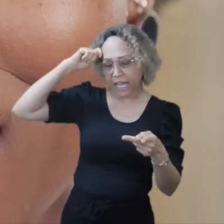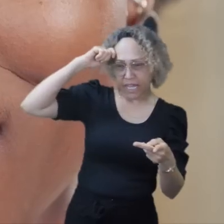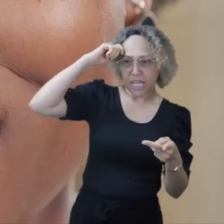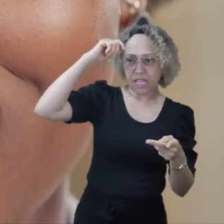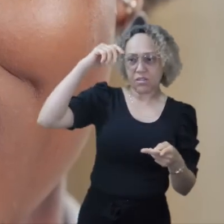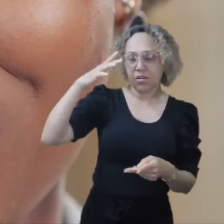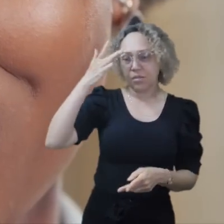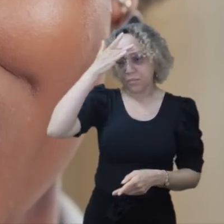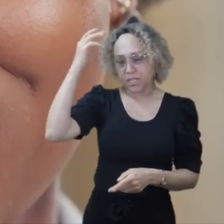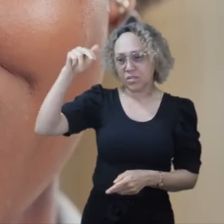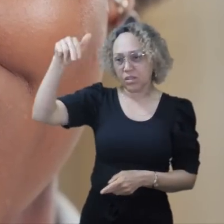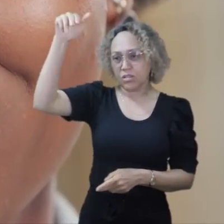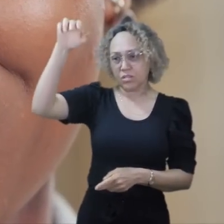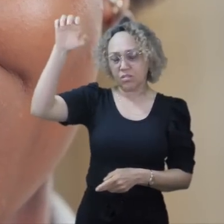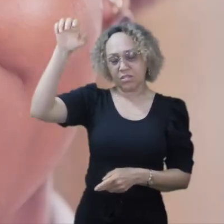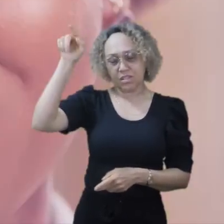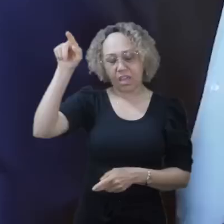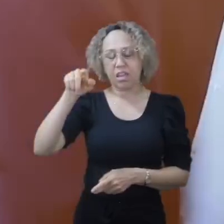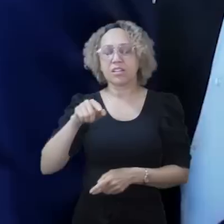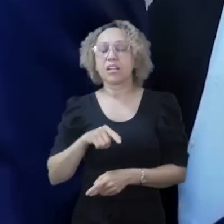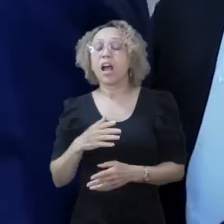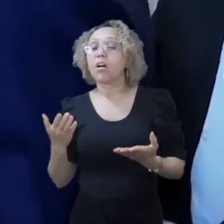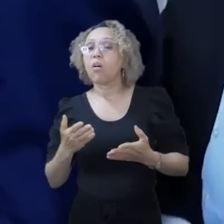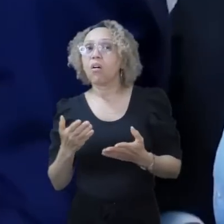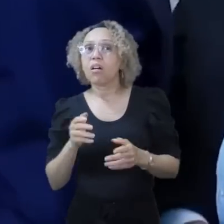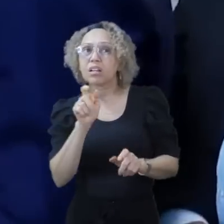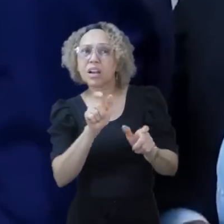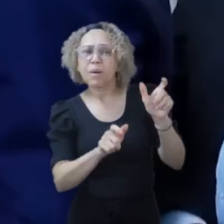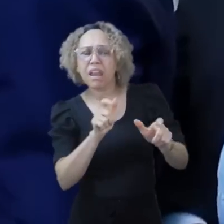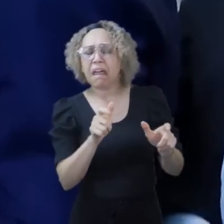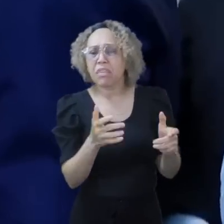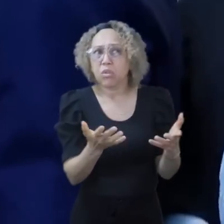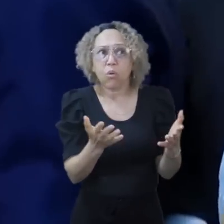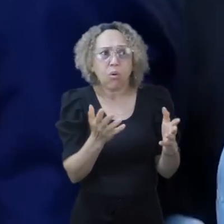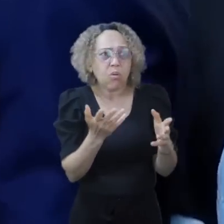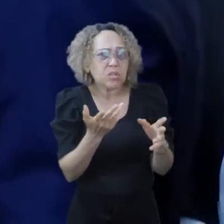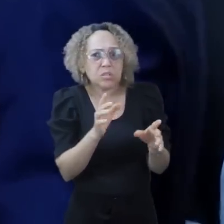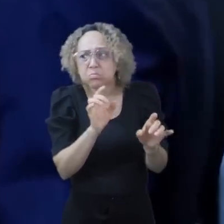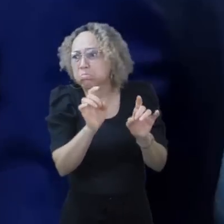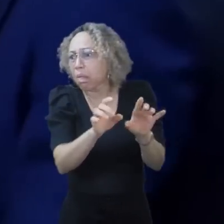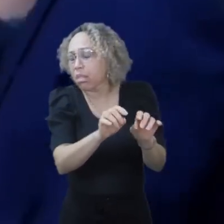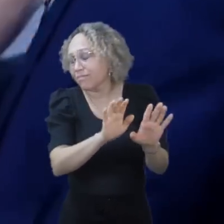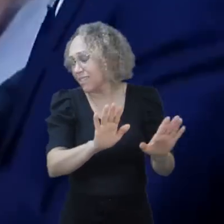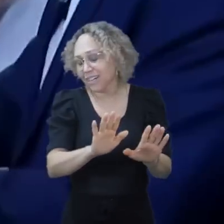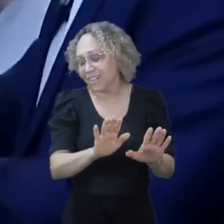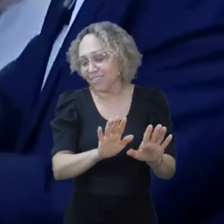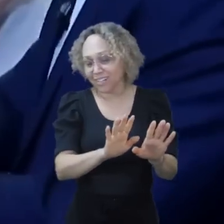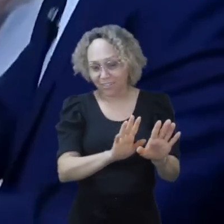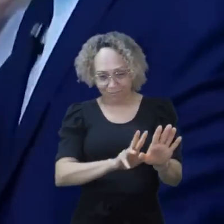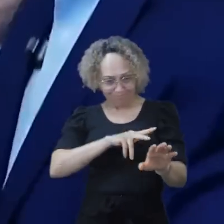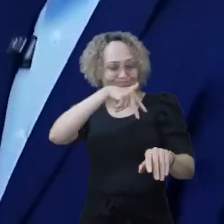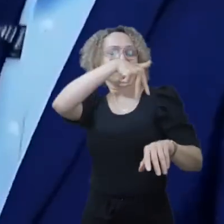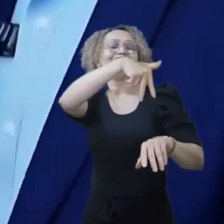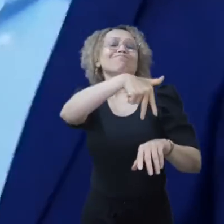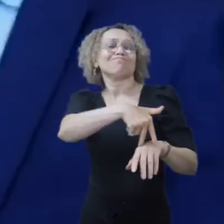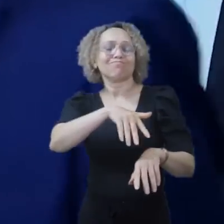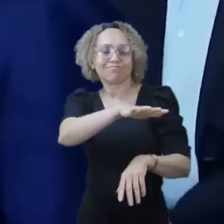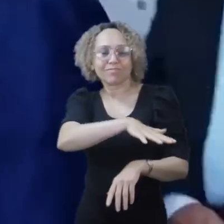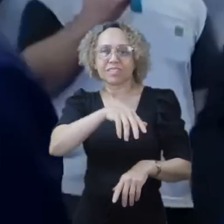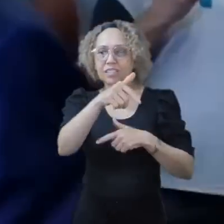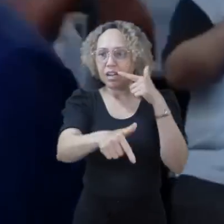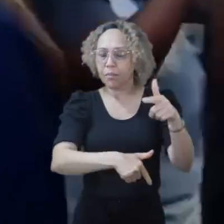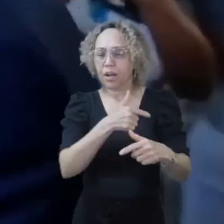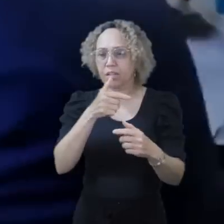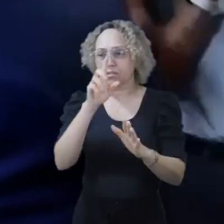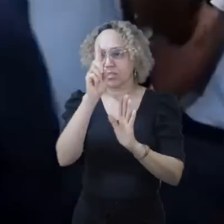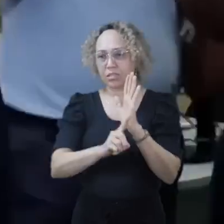antes inviabilizados, agora ocupam espaço no mercado de trabalho. Com direitos assegurados, no